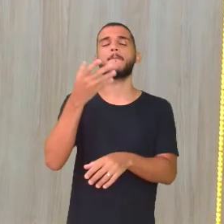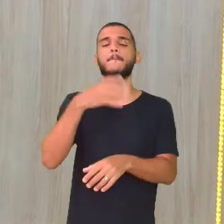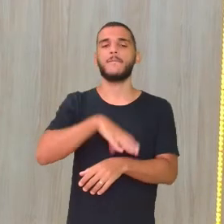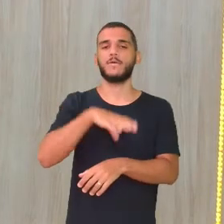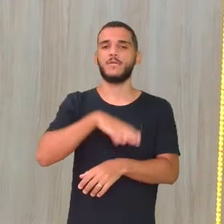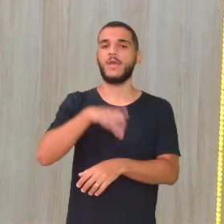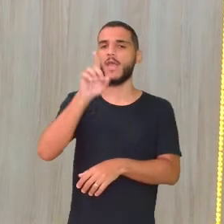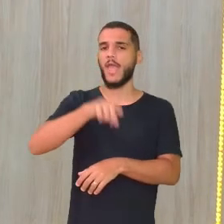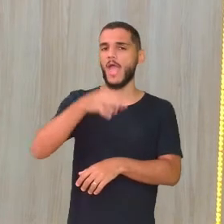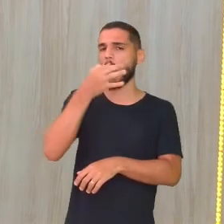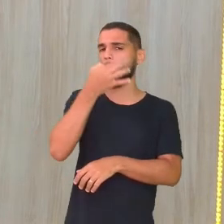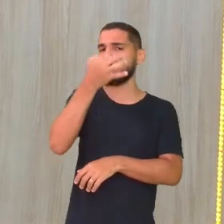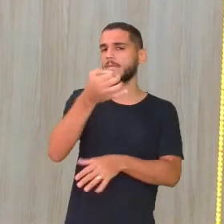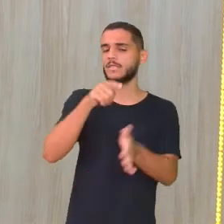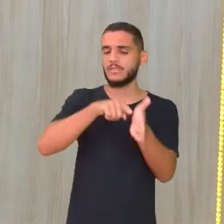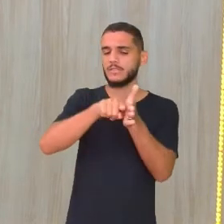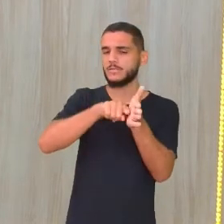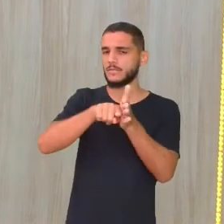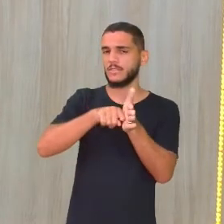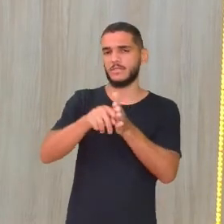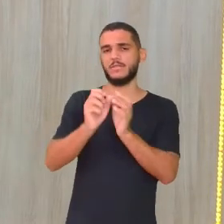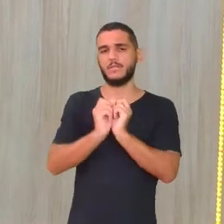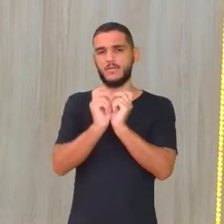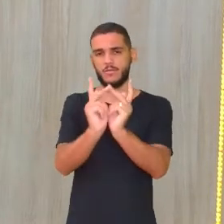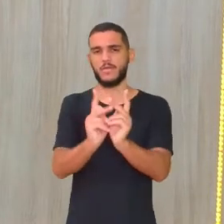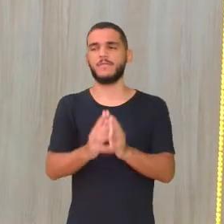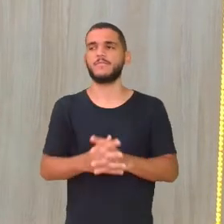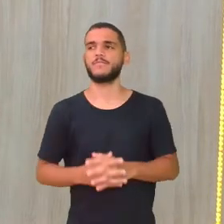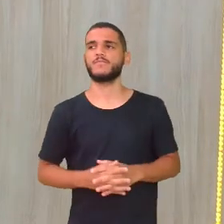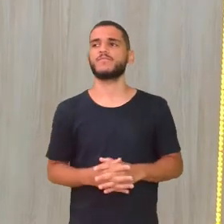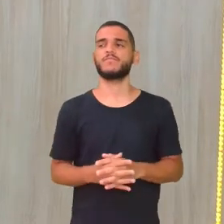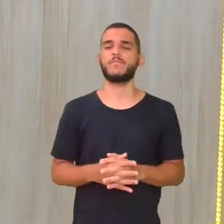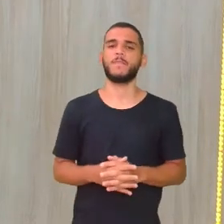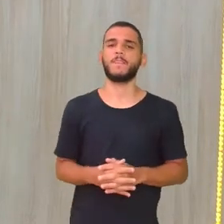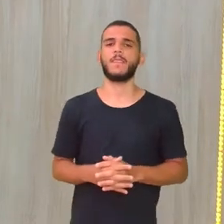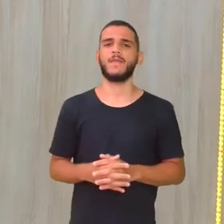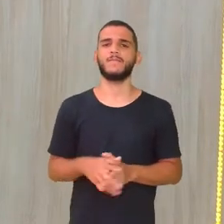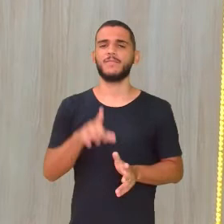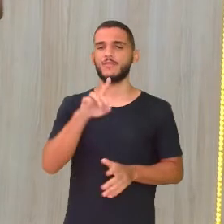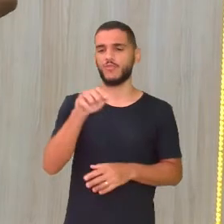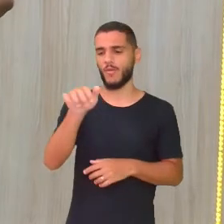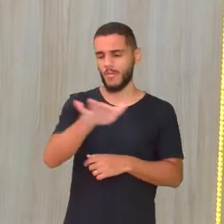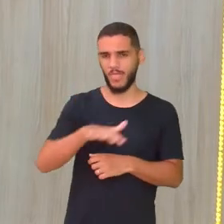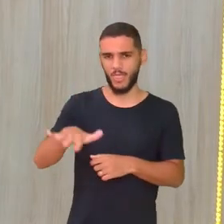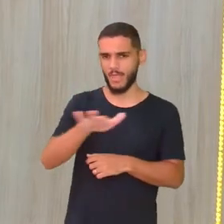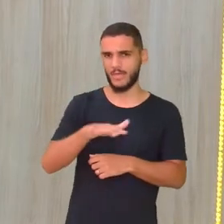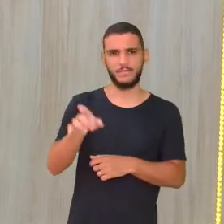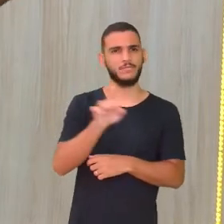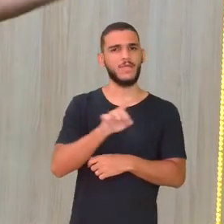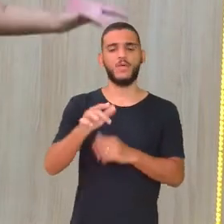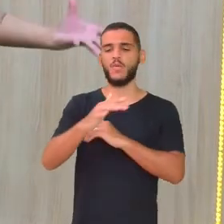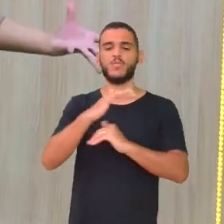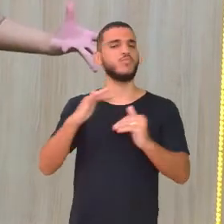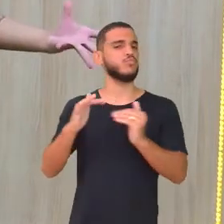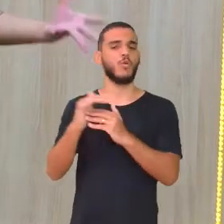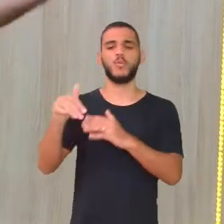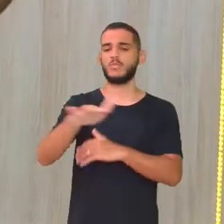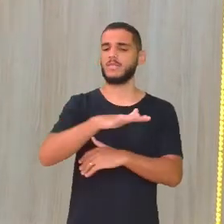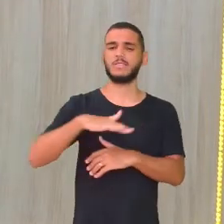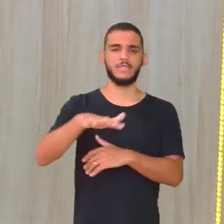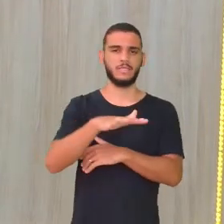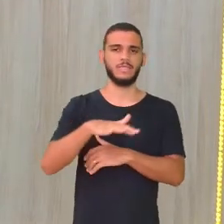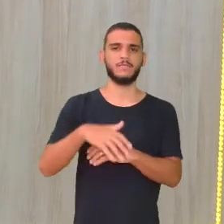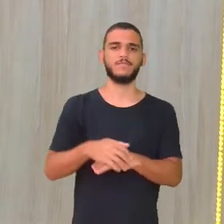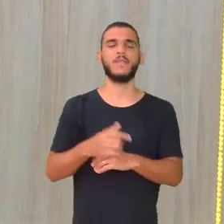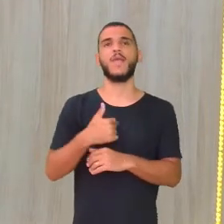isso é a opinião do especialista, tá certo? Isso funciona não só para a nossa área, mas como para todas as áreas. Eu